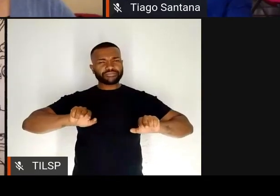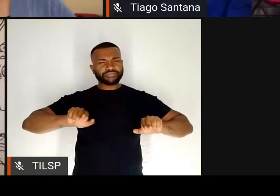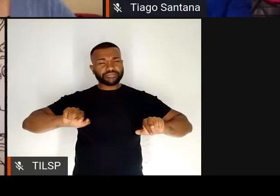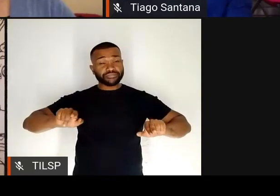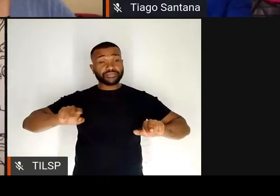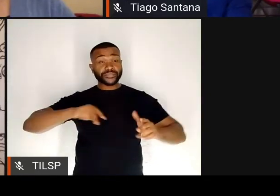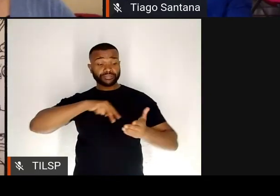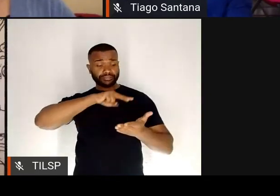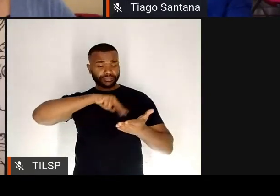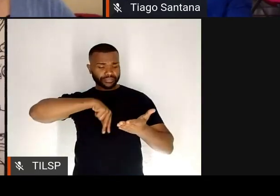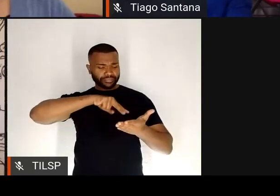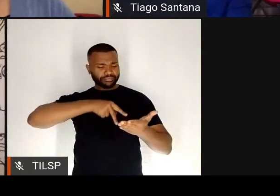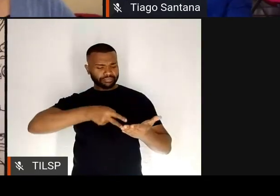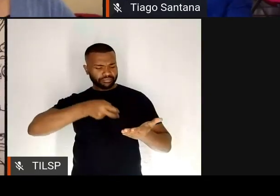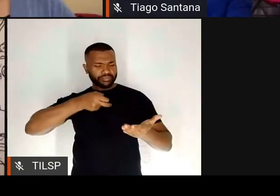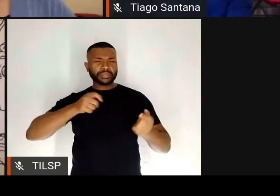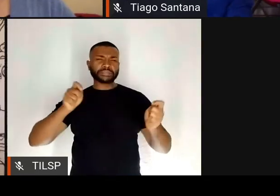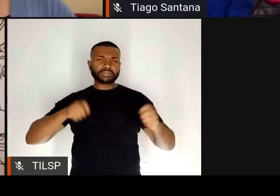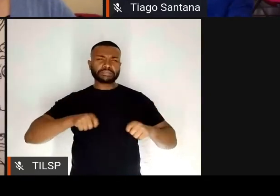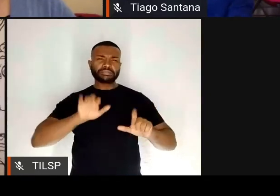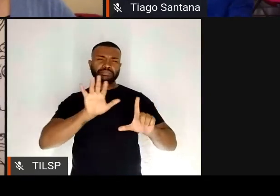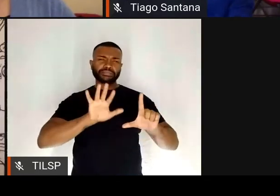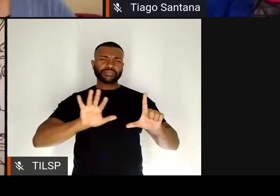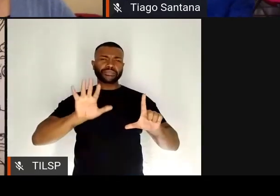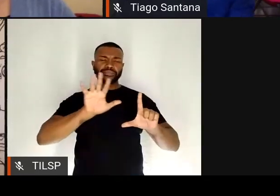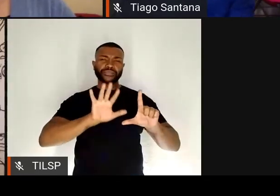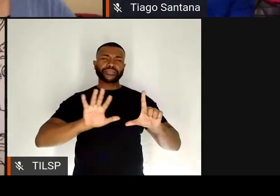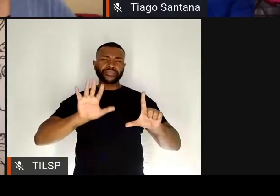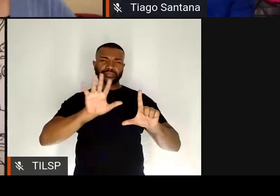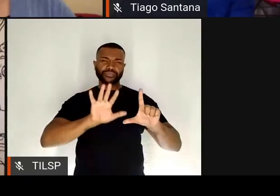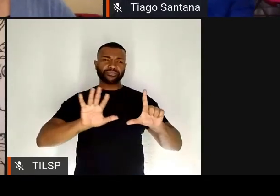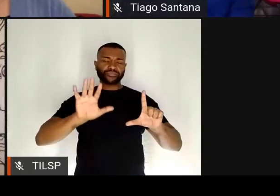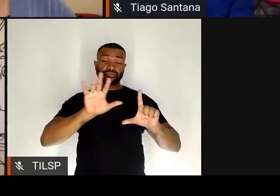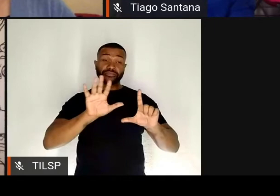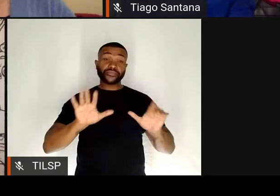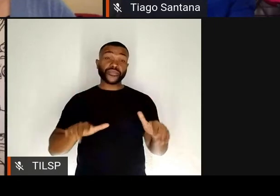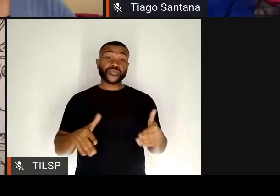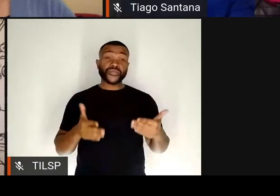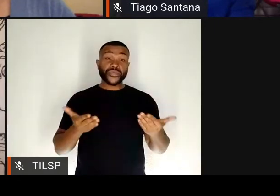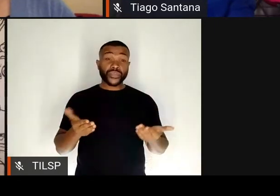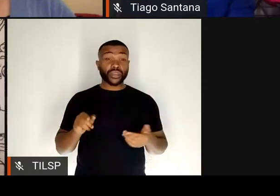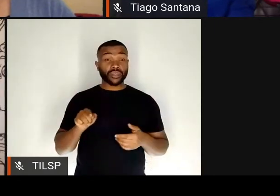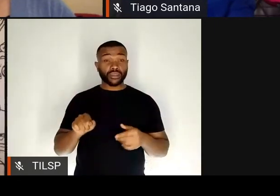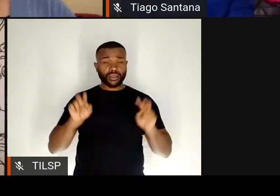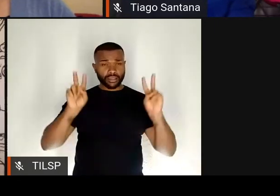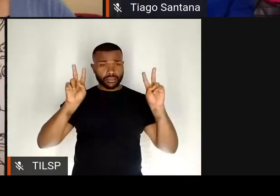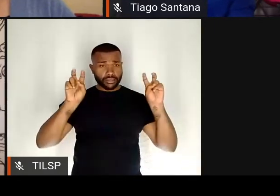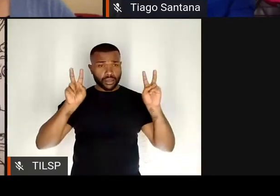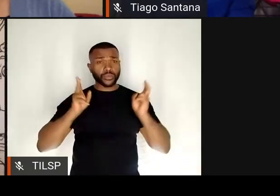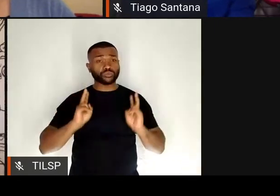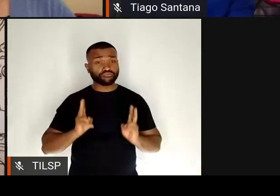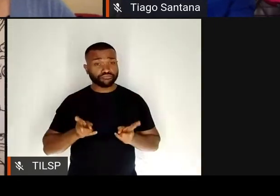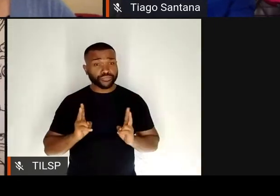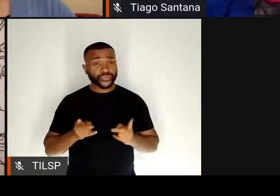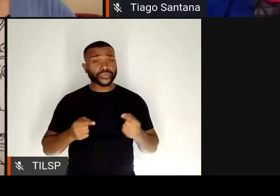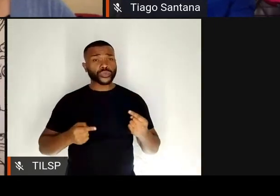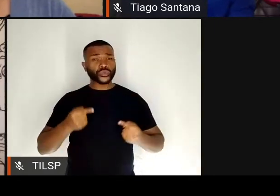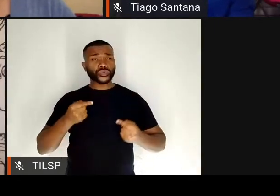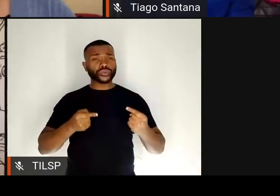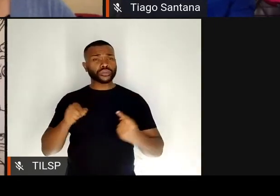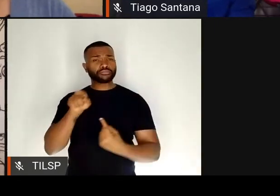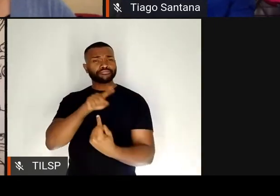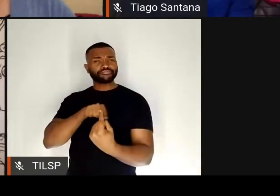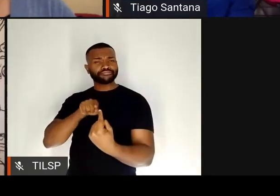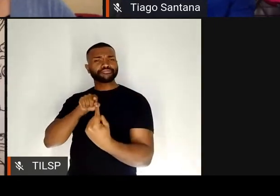leituras possam ser feitas das imagens, né? E, portanto, essa é uma questão permanente, essa discussão, né, da objetividade,